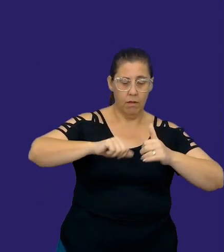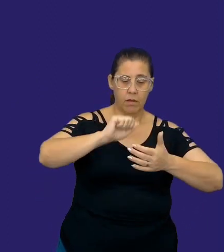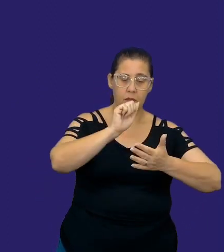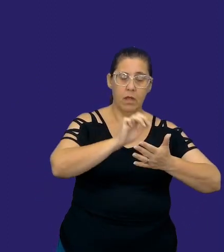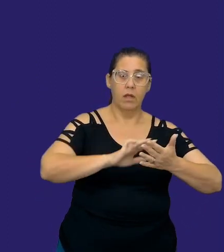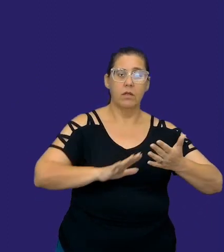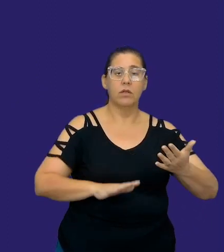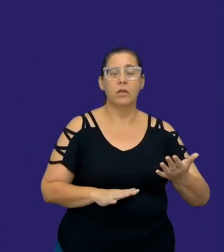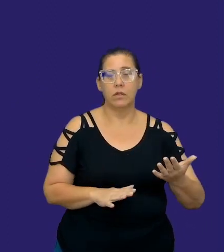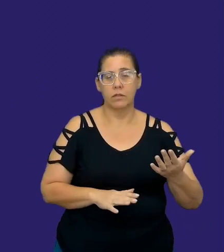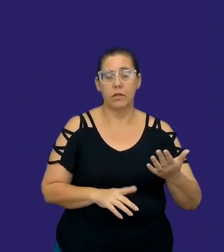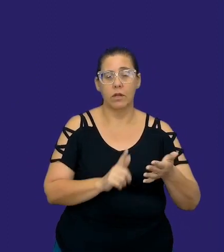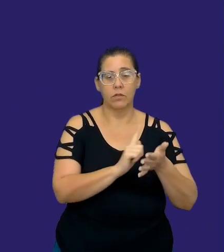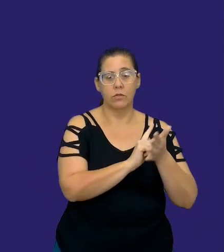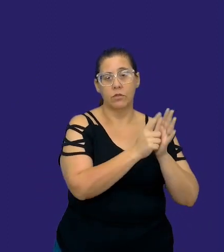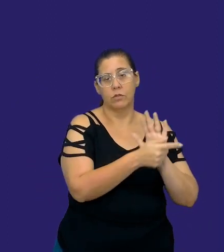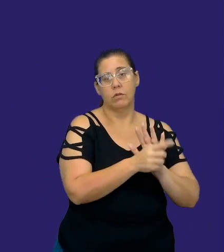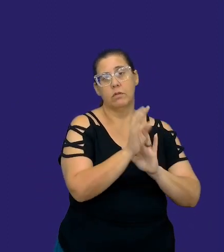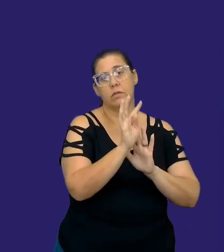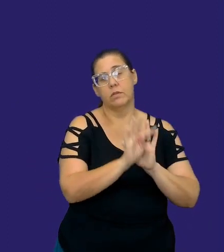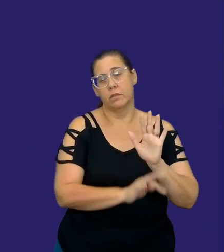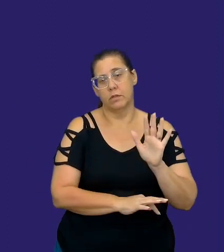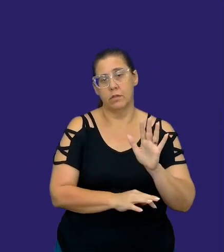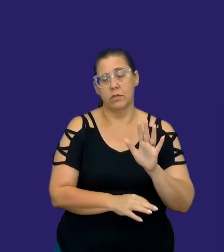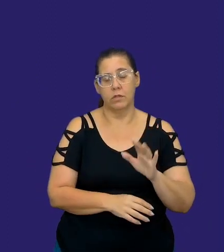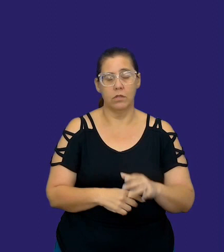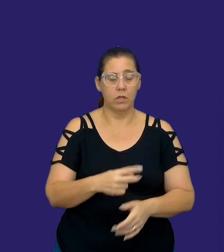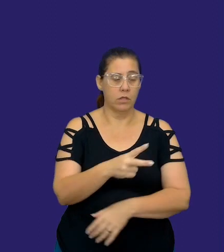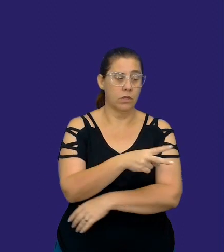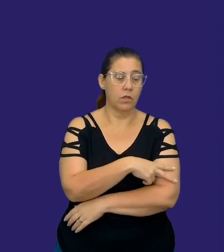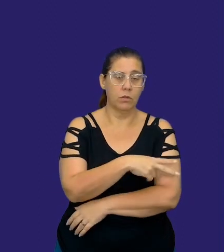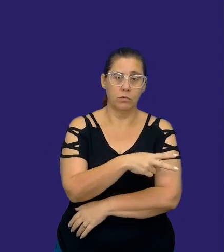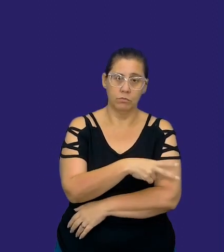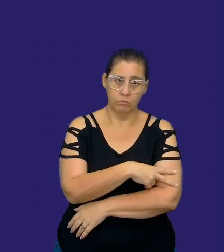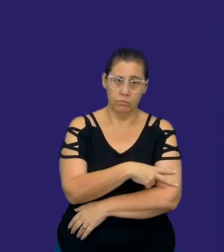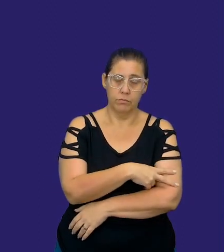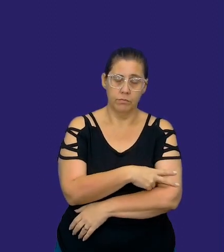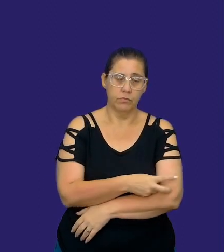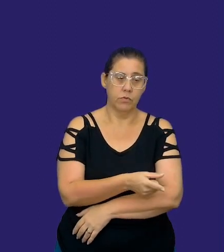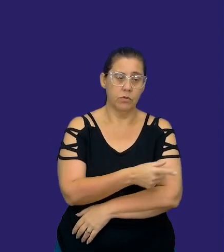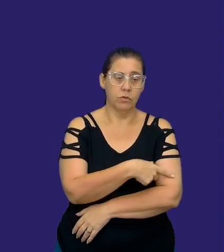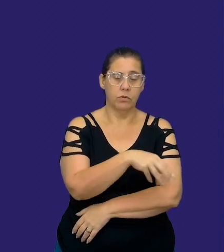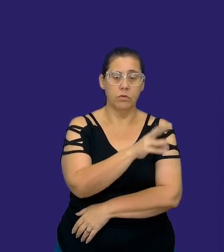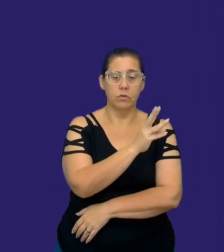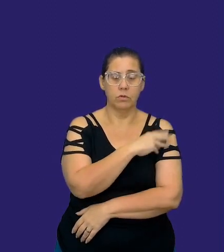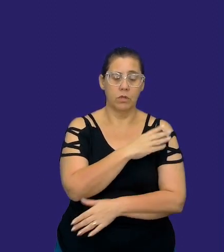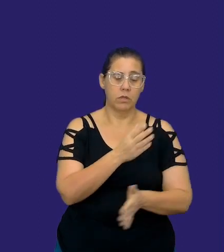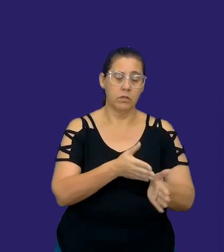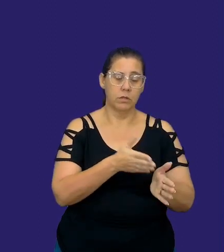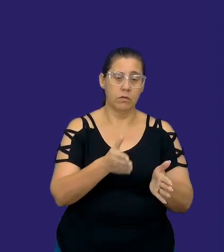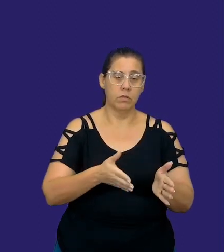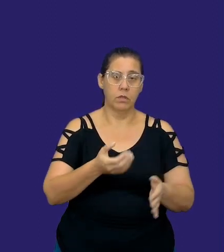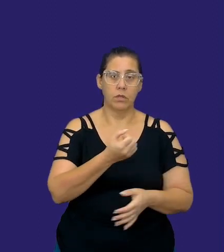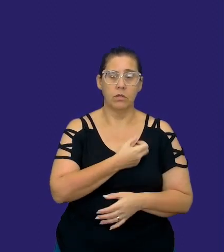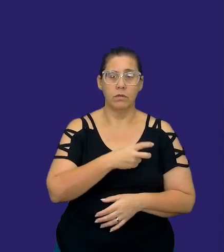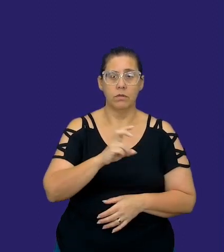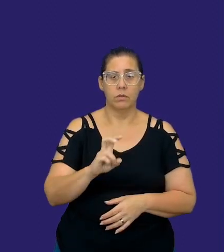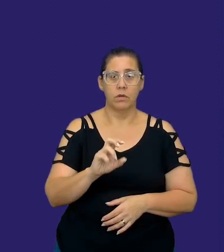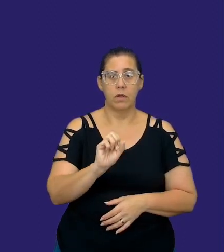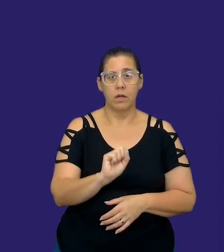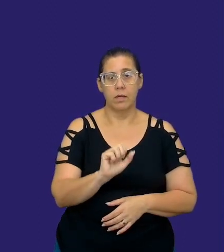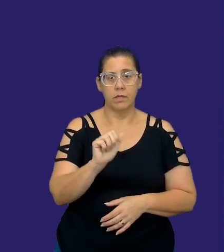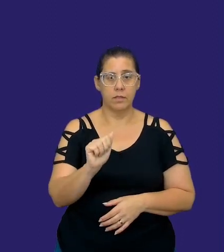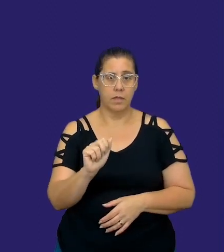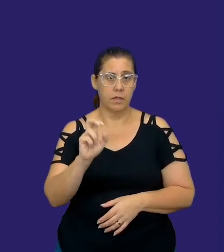atividades relativas aos gêneros textuais propostos na segunda série do ensino médio, da sequência de atividades 5, da SA5,